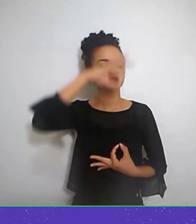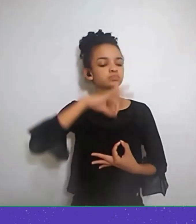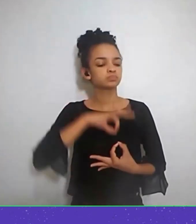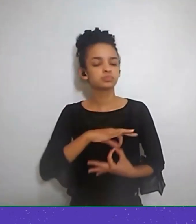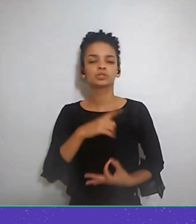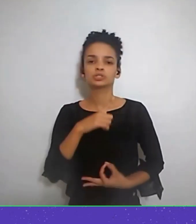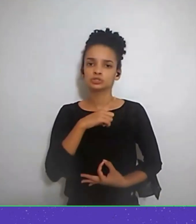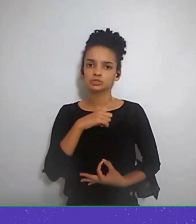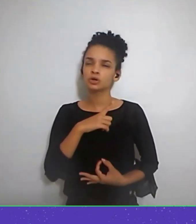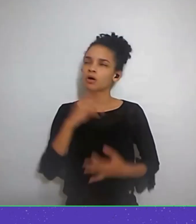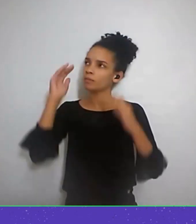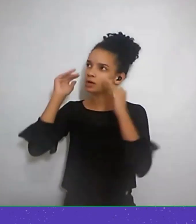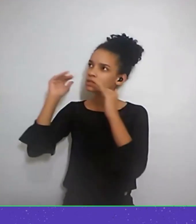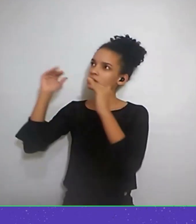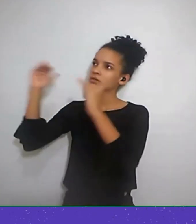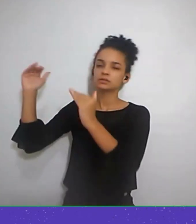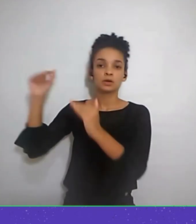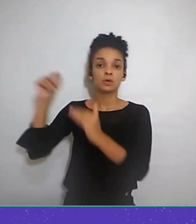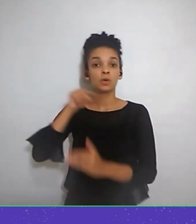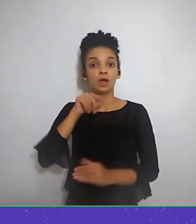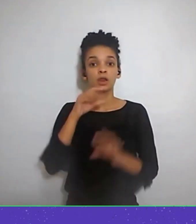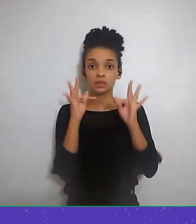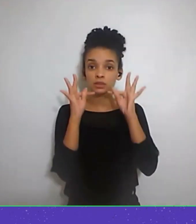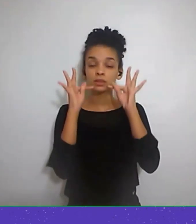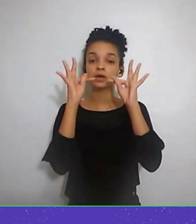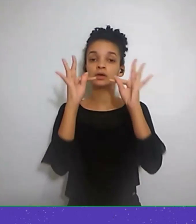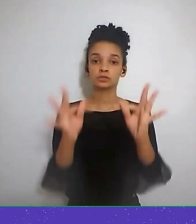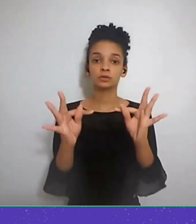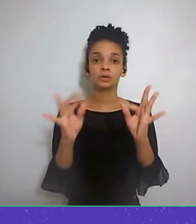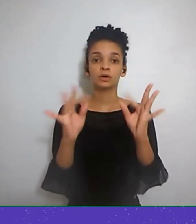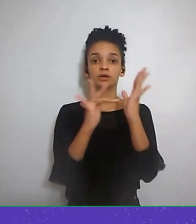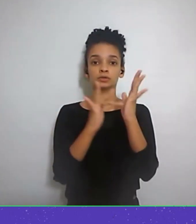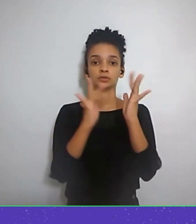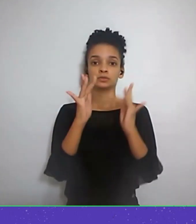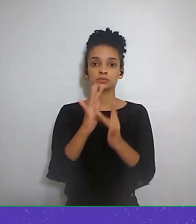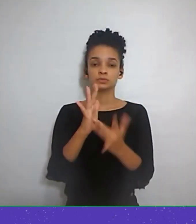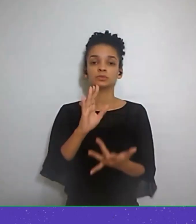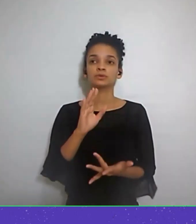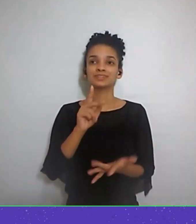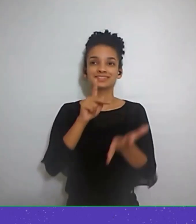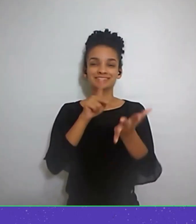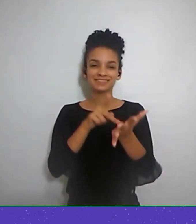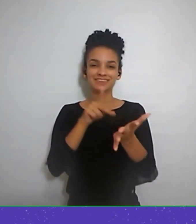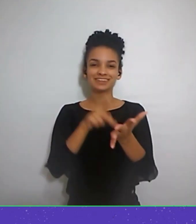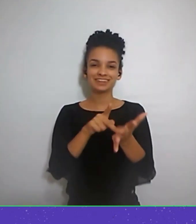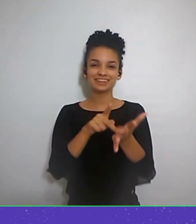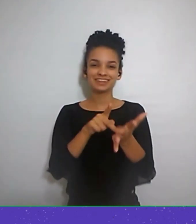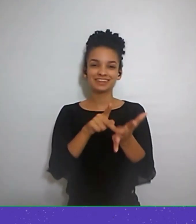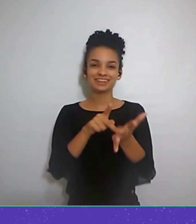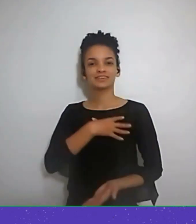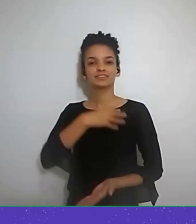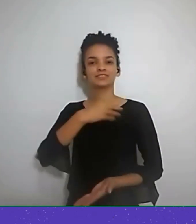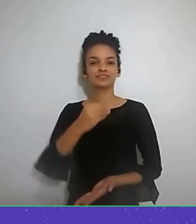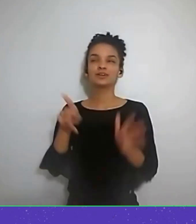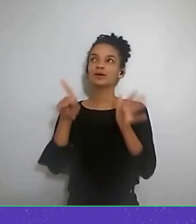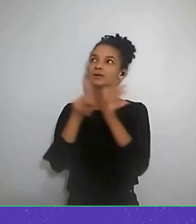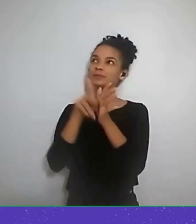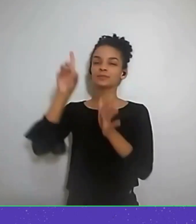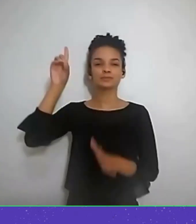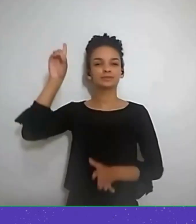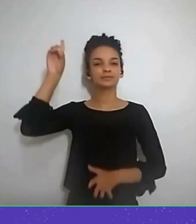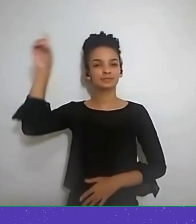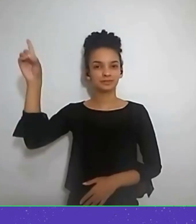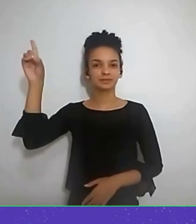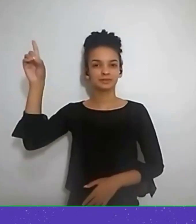ele testemunhou que Jesus de fato era o Filho de Deus, aquele que foi ungido pelo Espírito